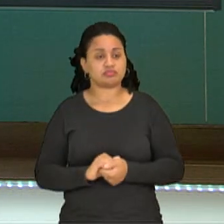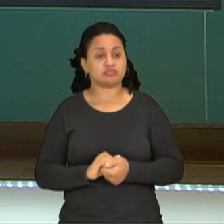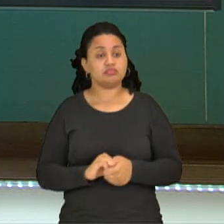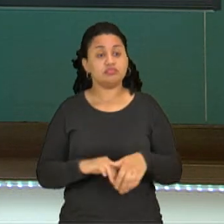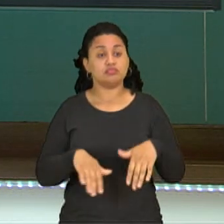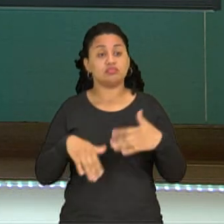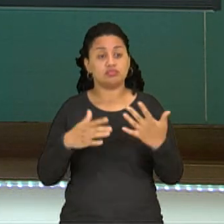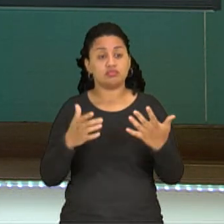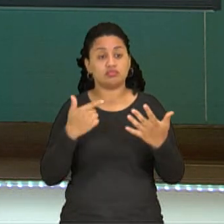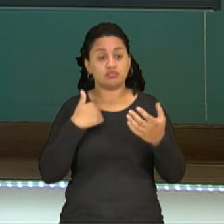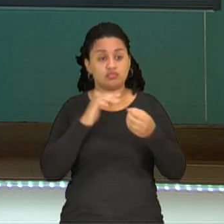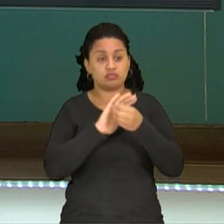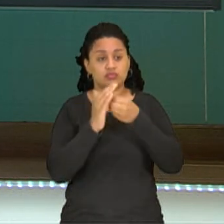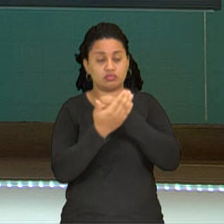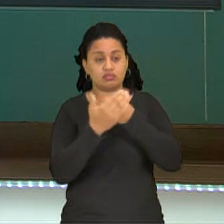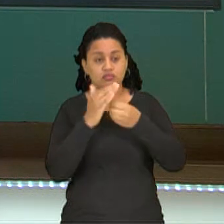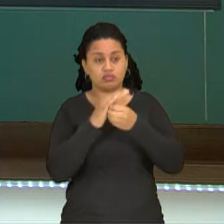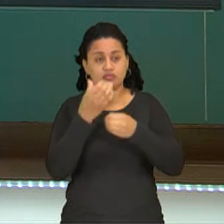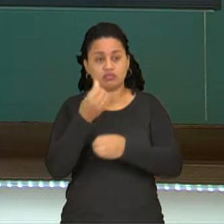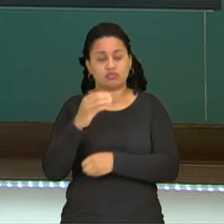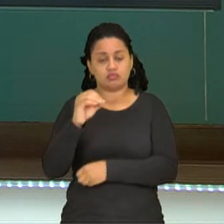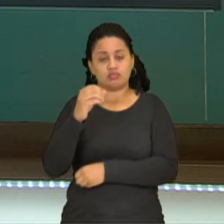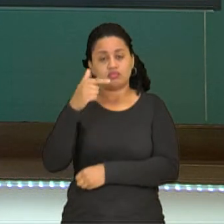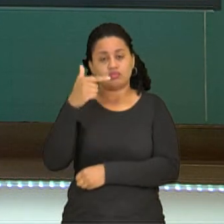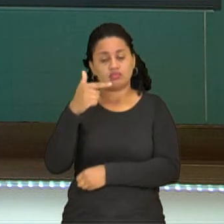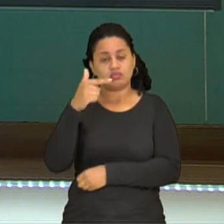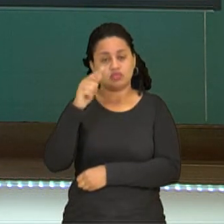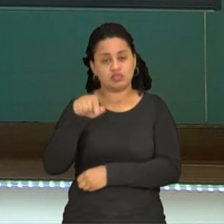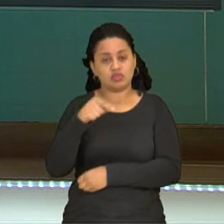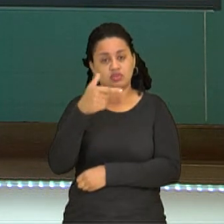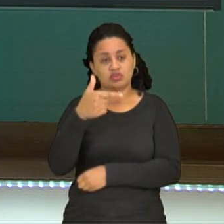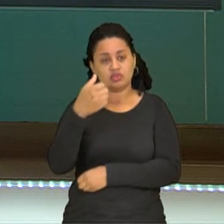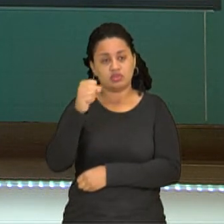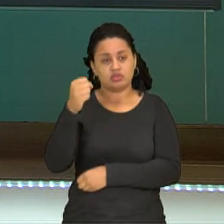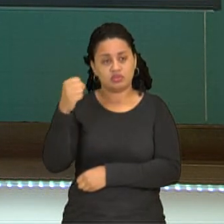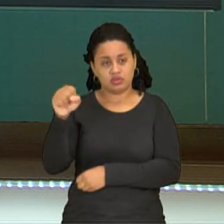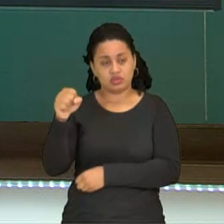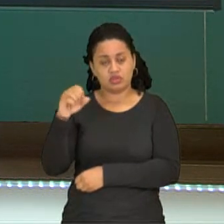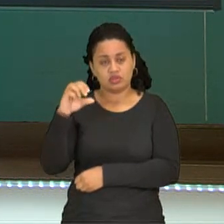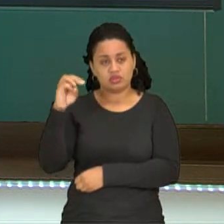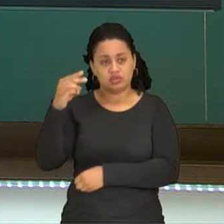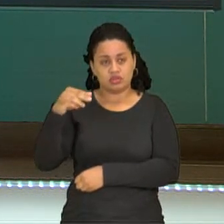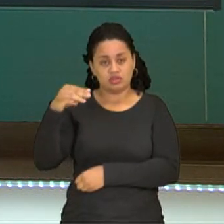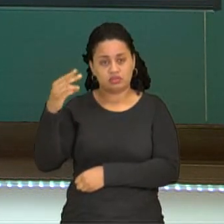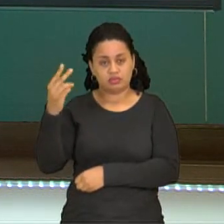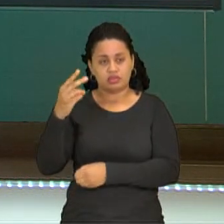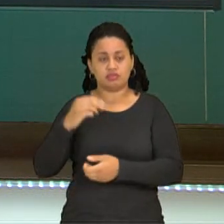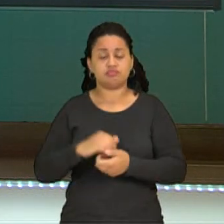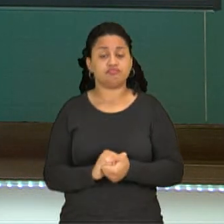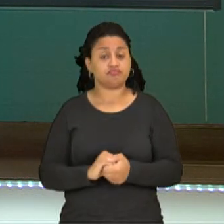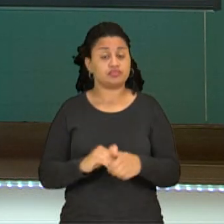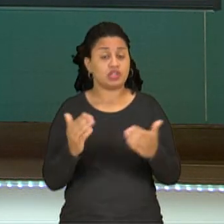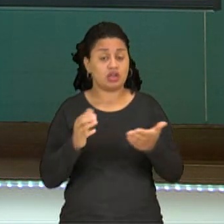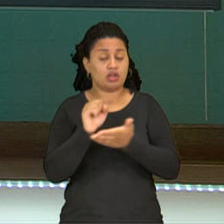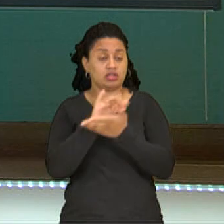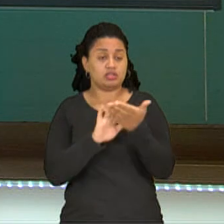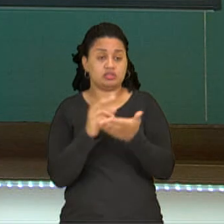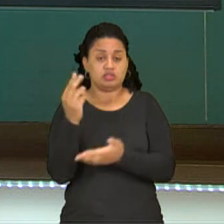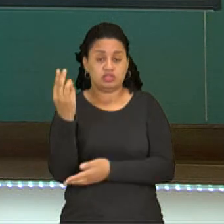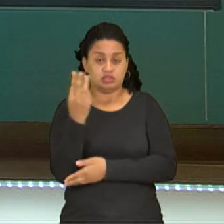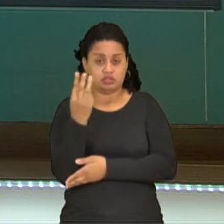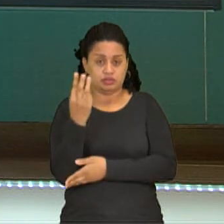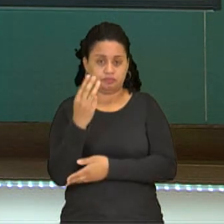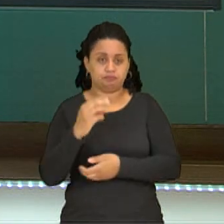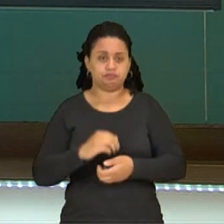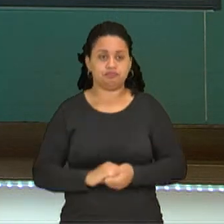aqui. Então, portanto, superfície lateral, 60,288, que seria a nossa resposta dessa questão. No exercício 3